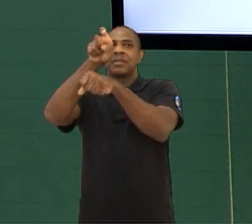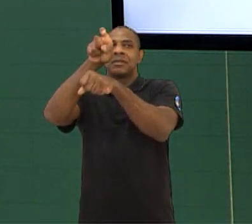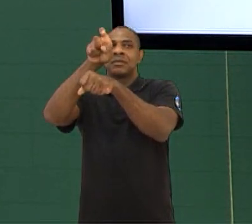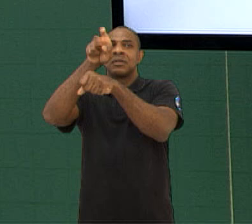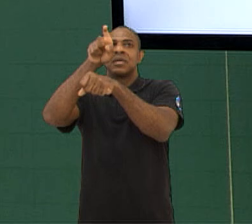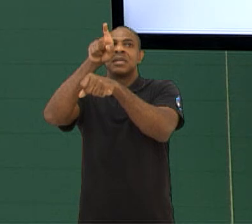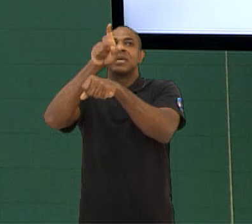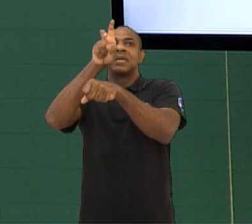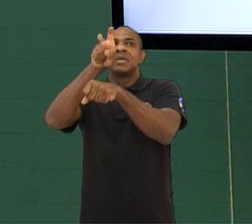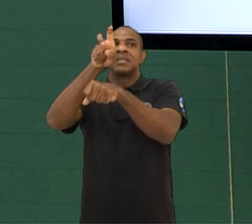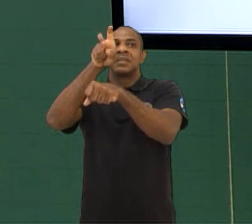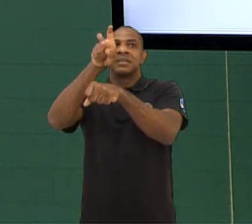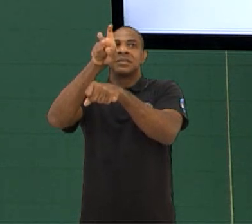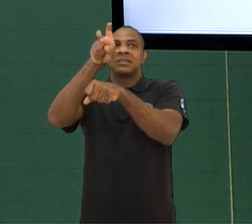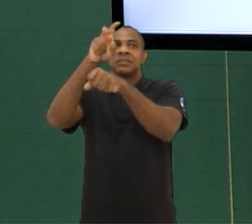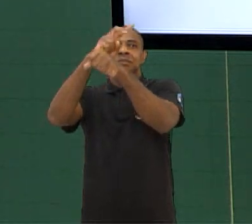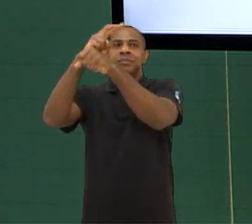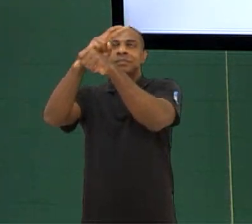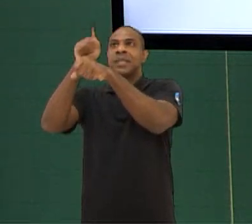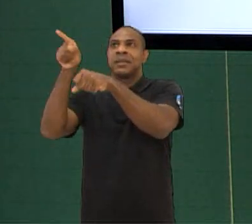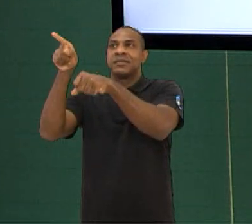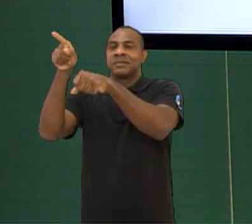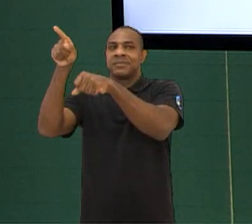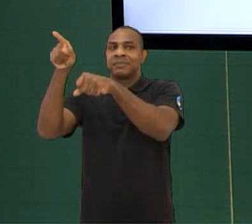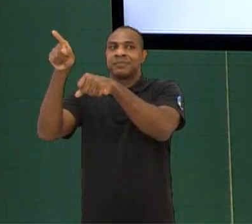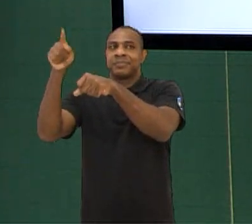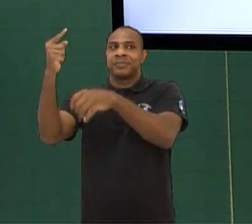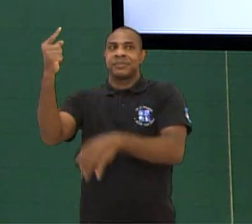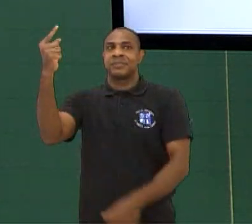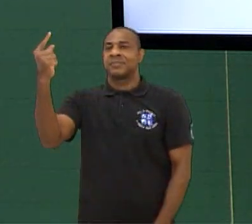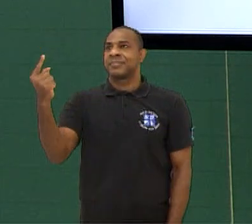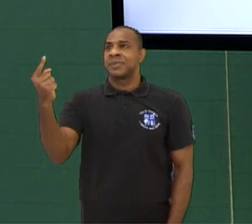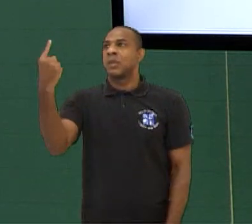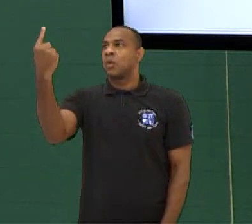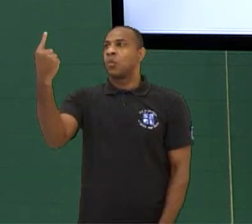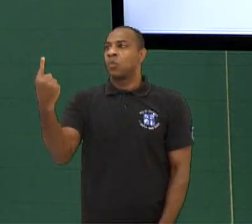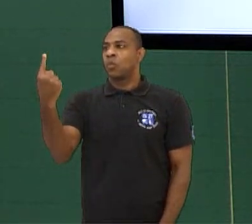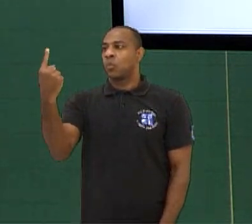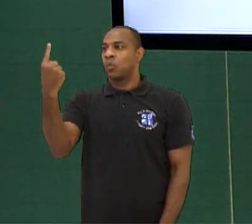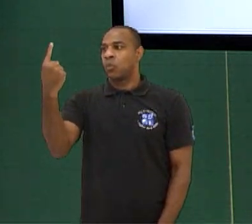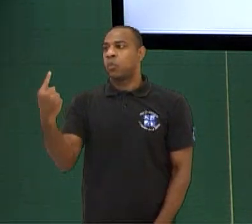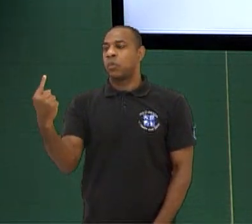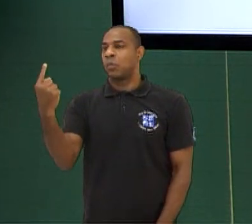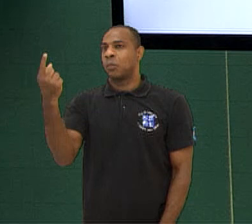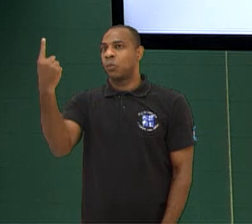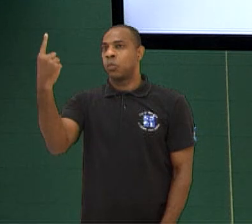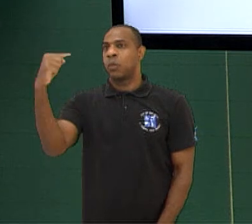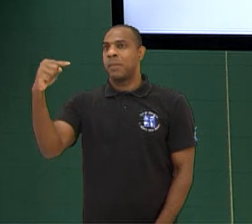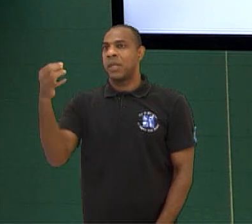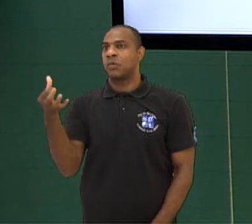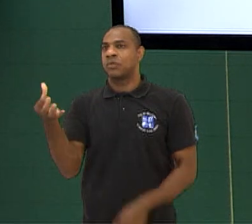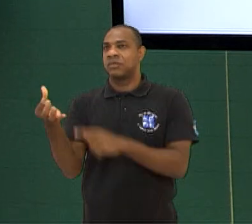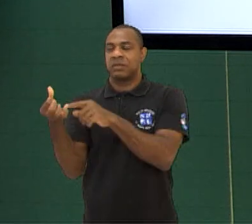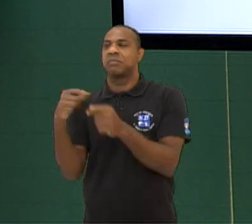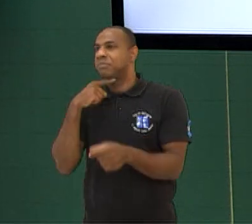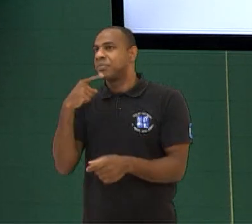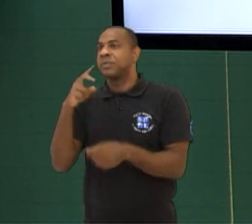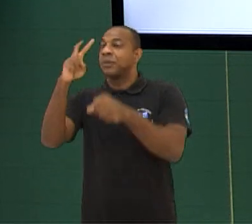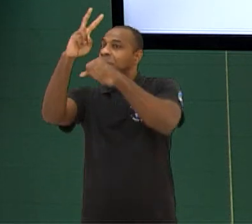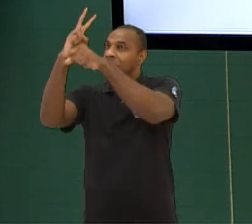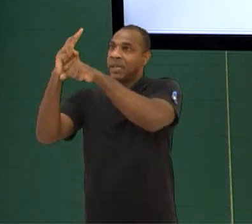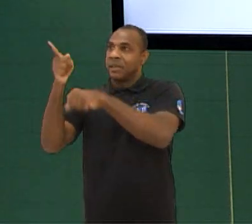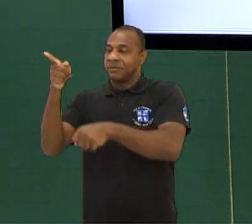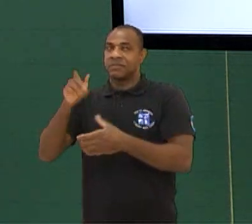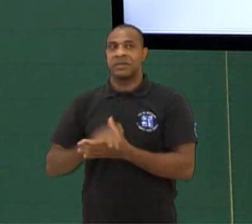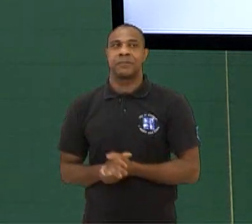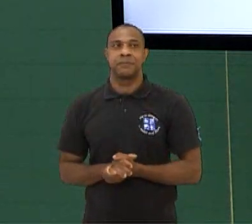décimo. Então, vou emprestar lá da unidade. Vira 11 décimos. 11 menos 6, 5. 4 menos 3,